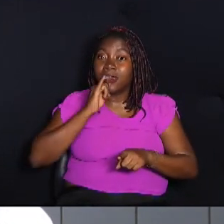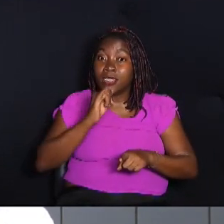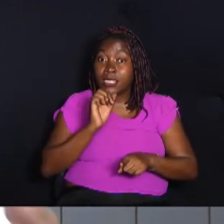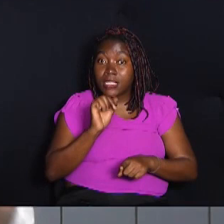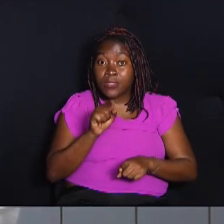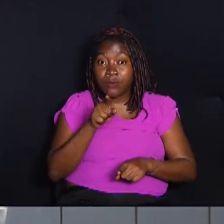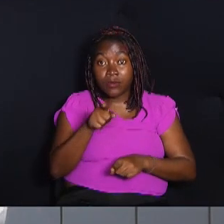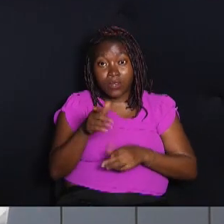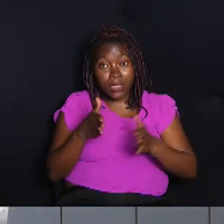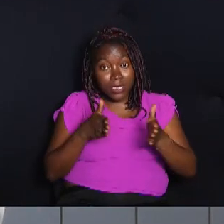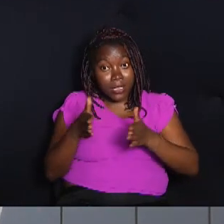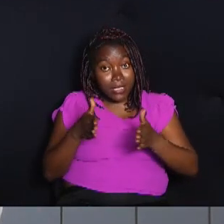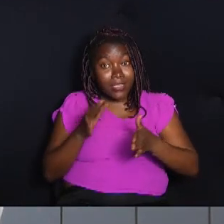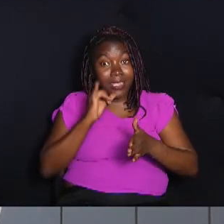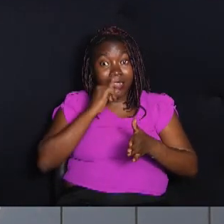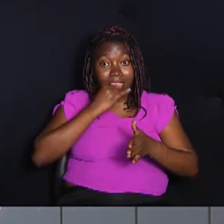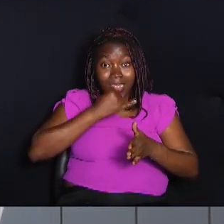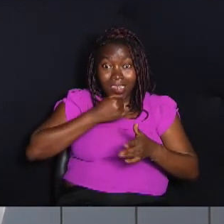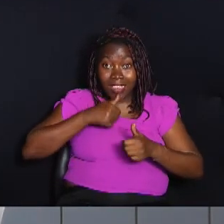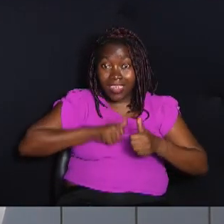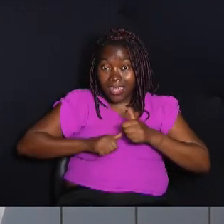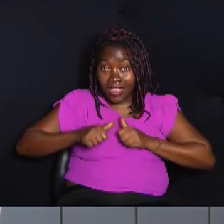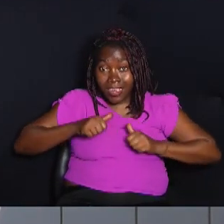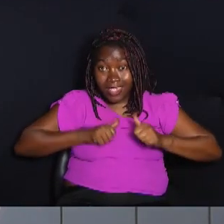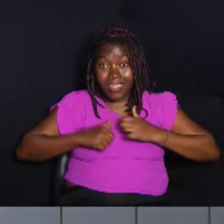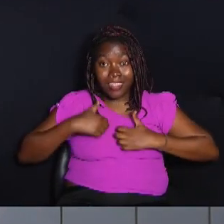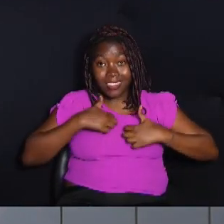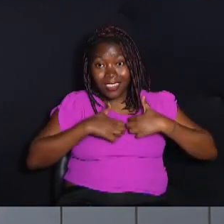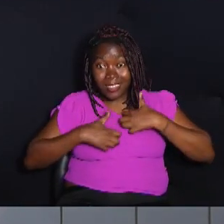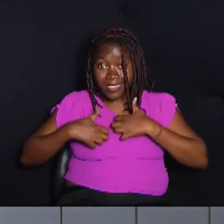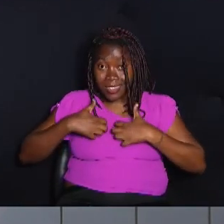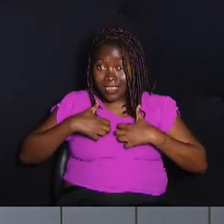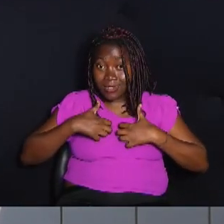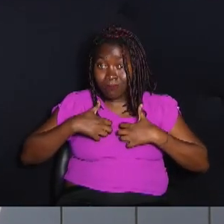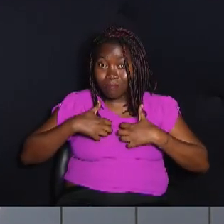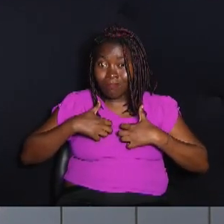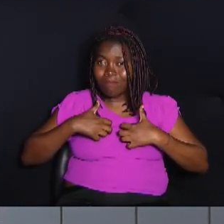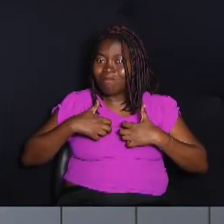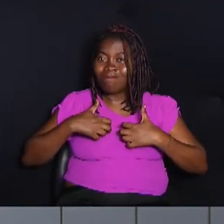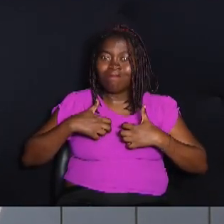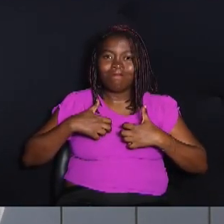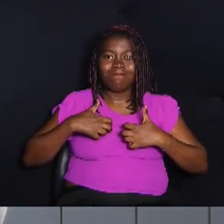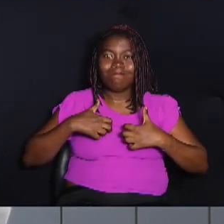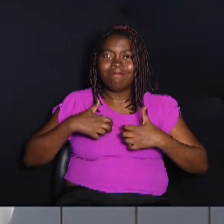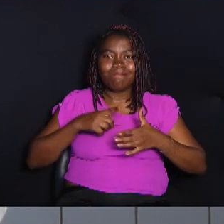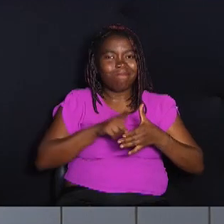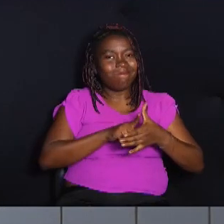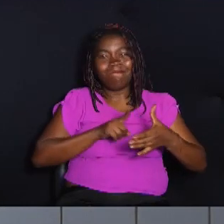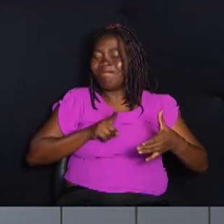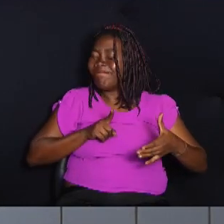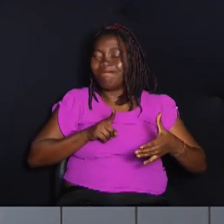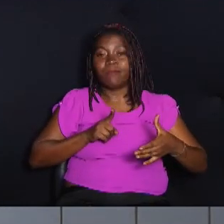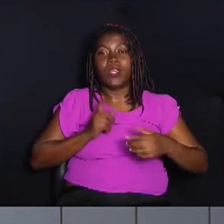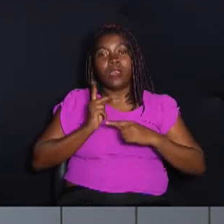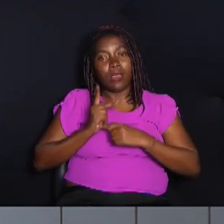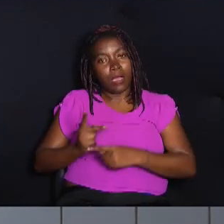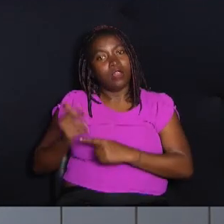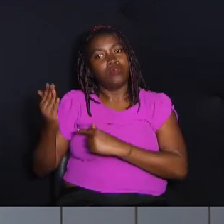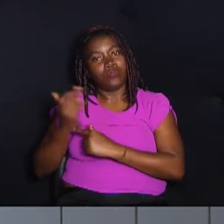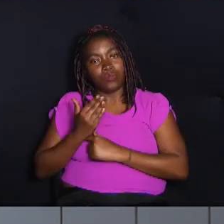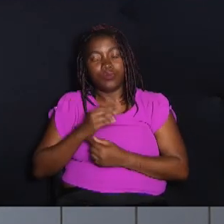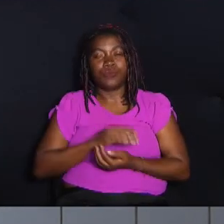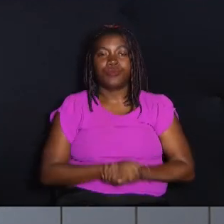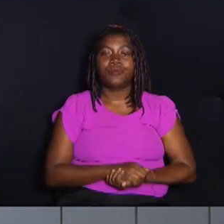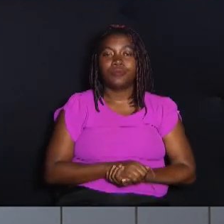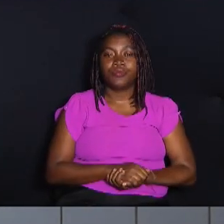está num momento de tristeza, de angústia, não fique ali isolado, procure ajuda. É